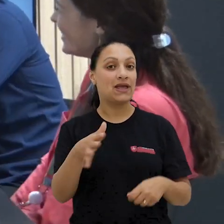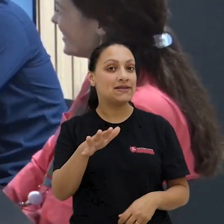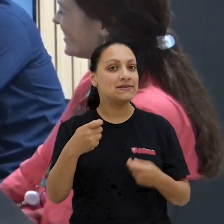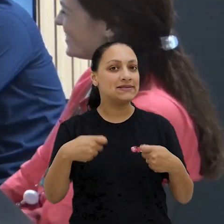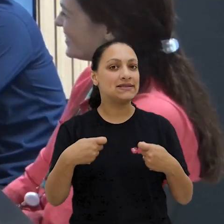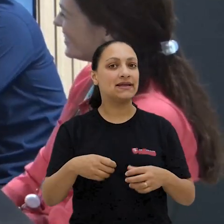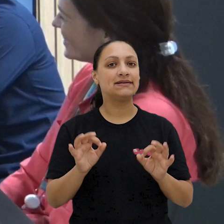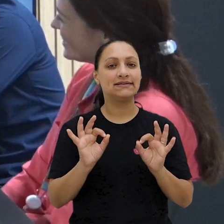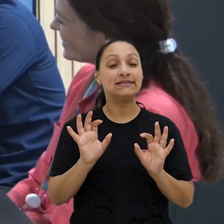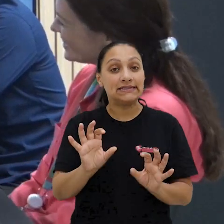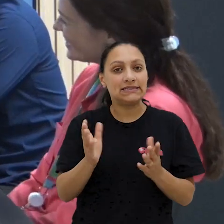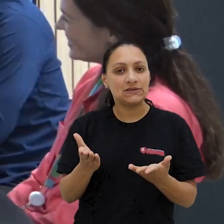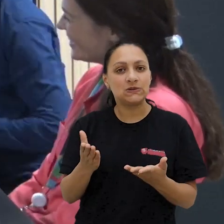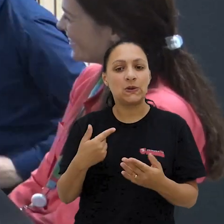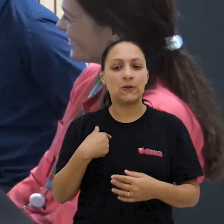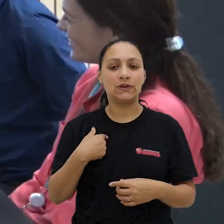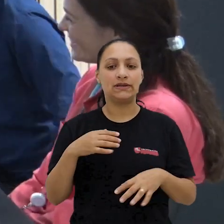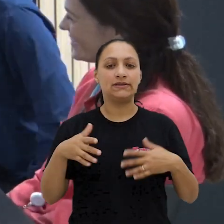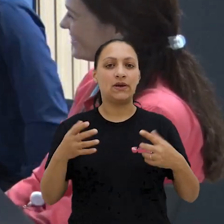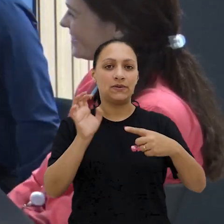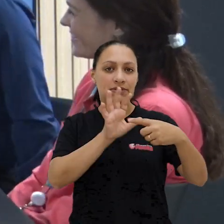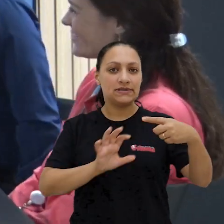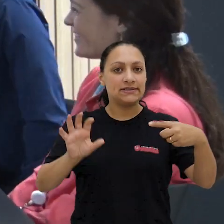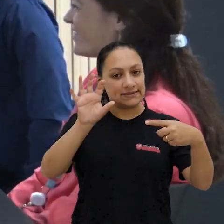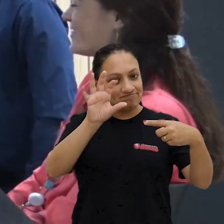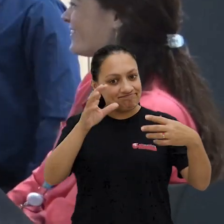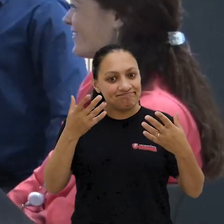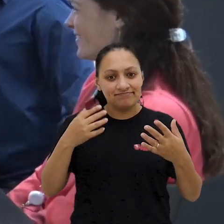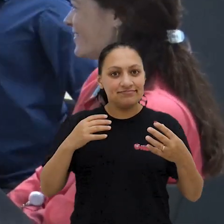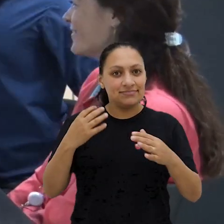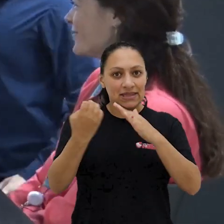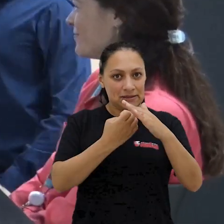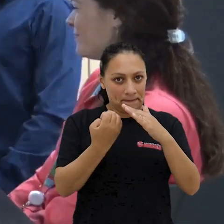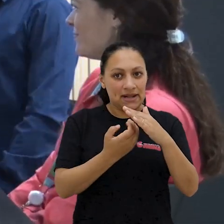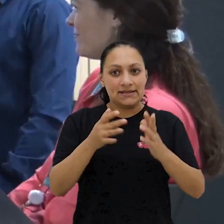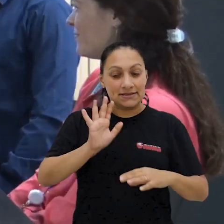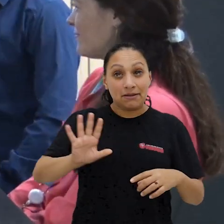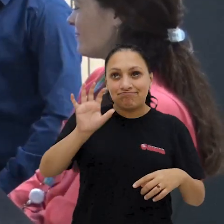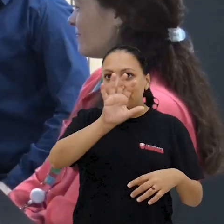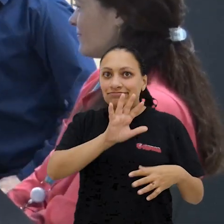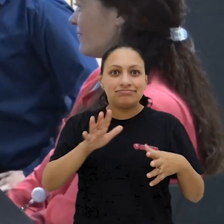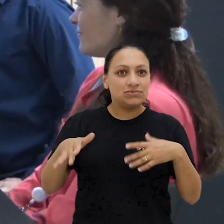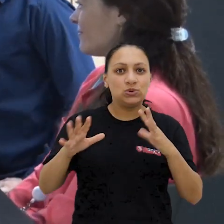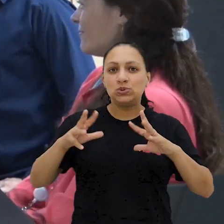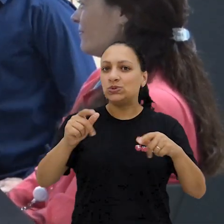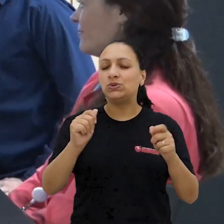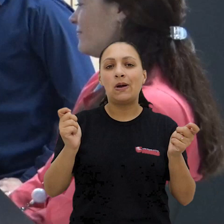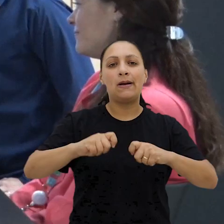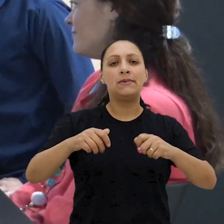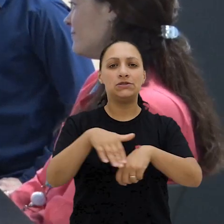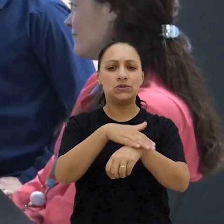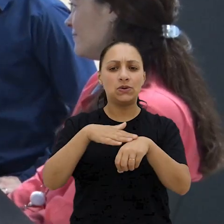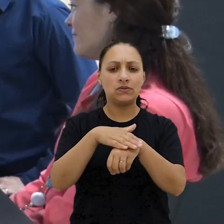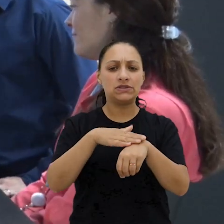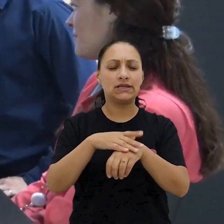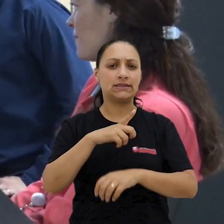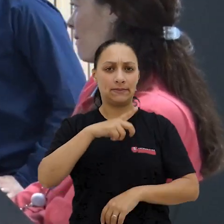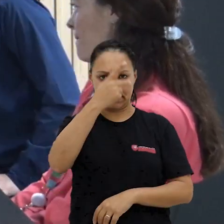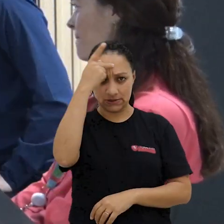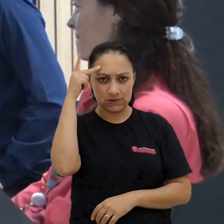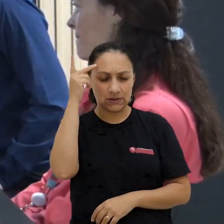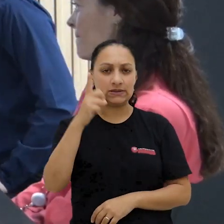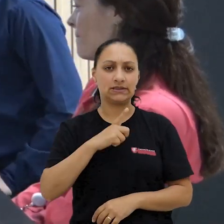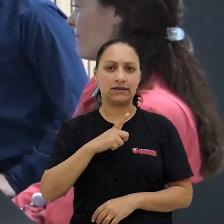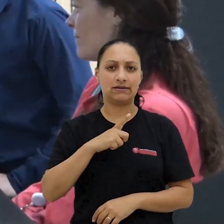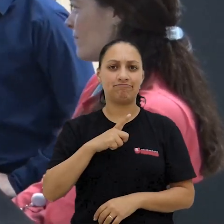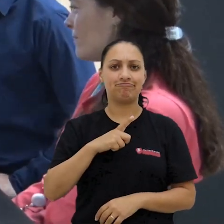né? E isso, o ecossistema, né, tá aí pra isso, né, assim, isso que tudo se conversa no fim das contas, né, você tem pessoas, você